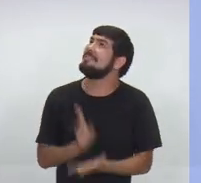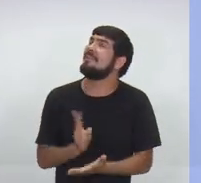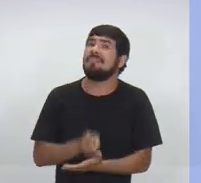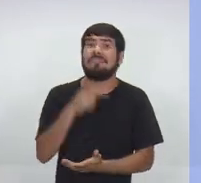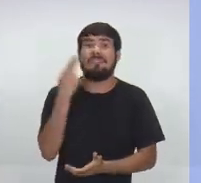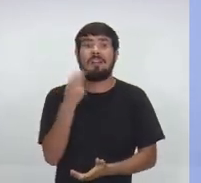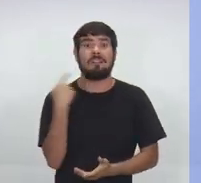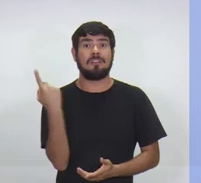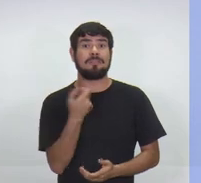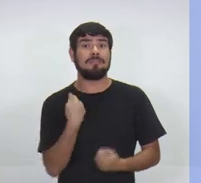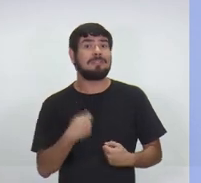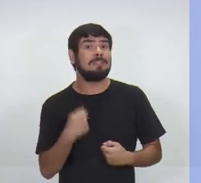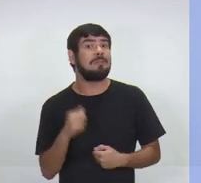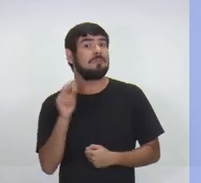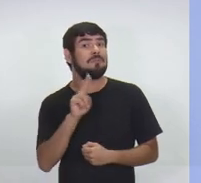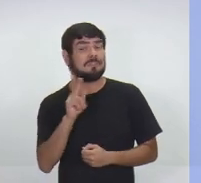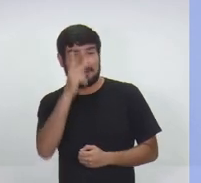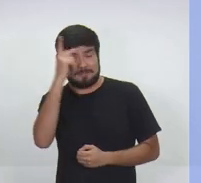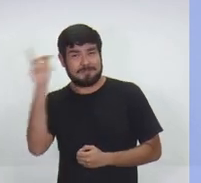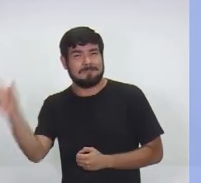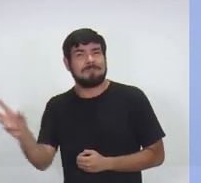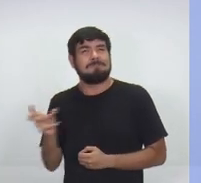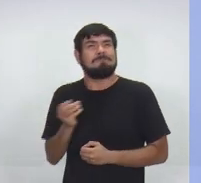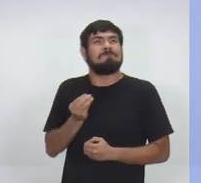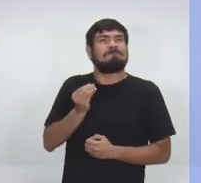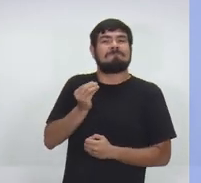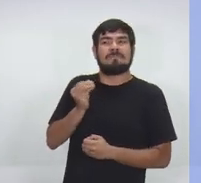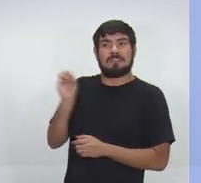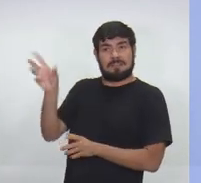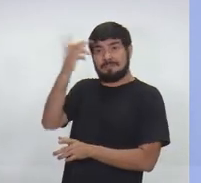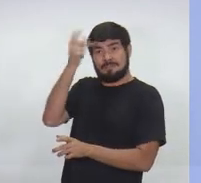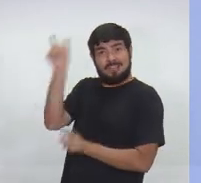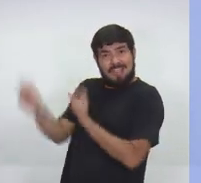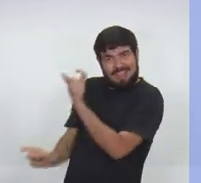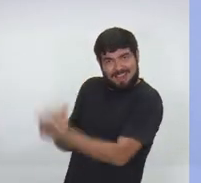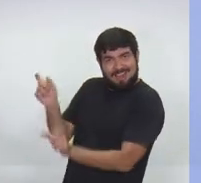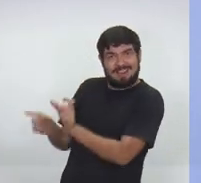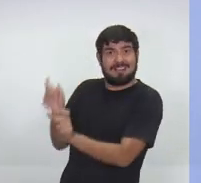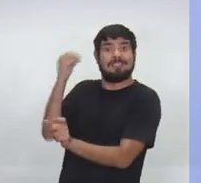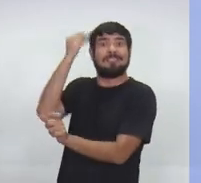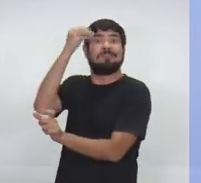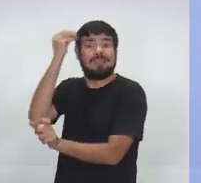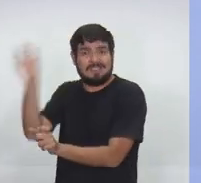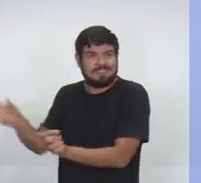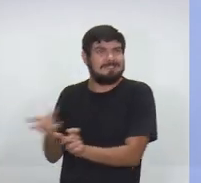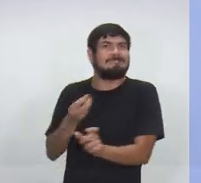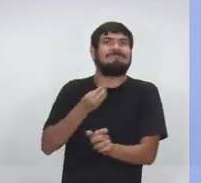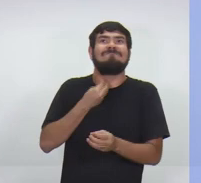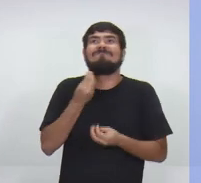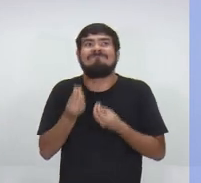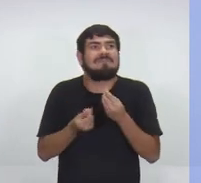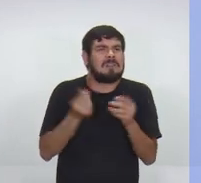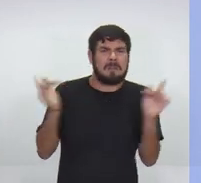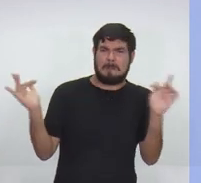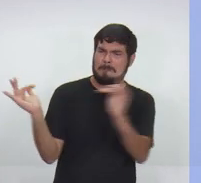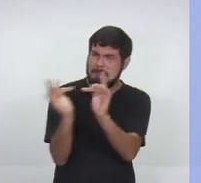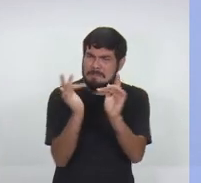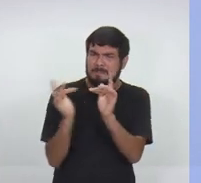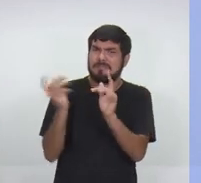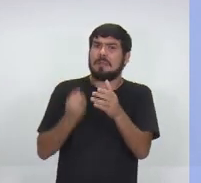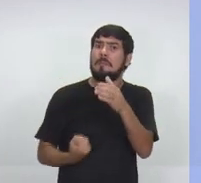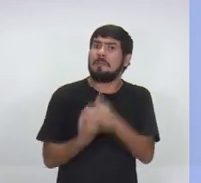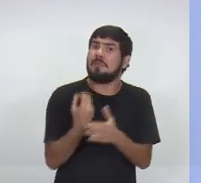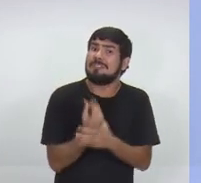nós temos que usar os mecanismos de conhecimento para que a gente possa produzir mais e mais barato pra que a gente encontra a